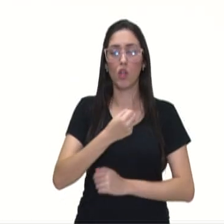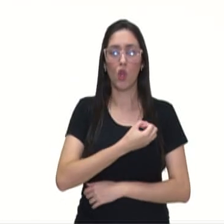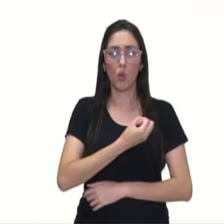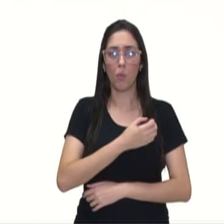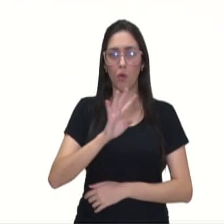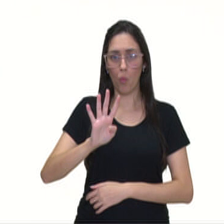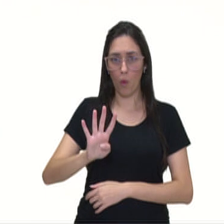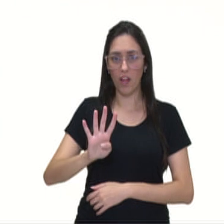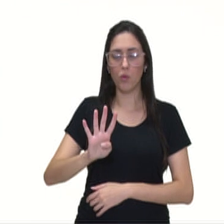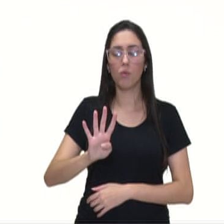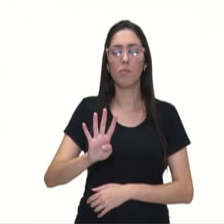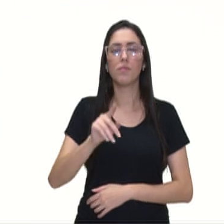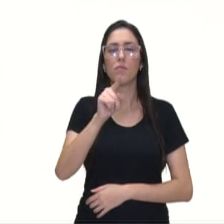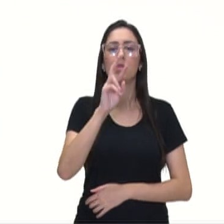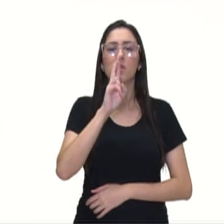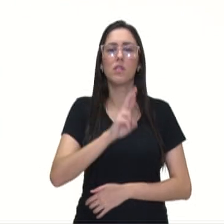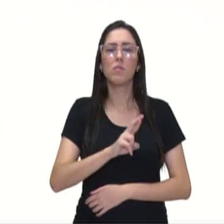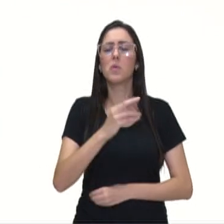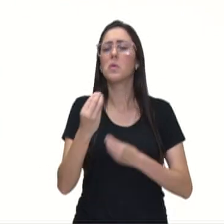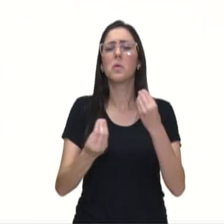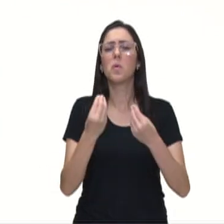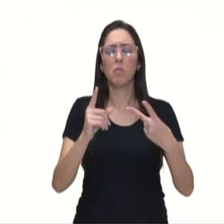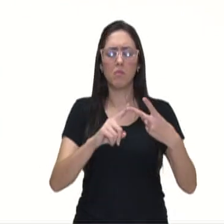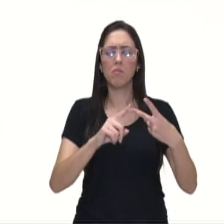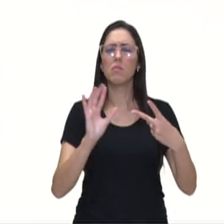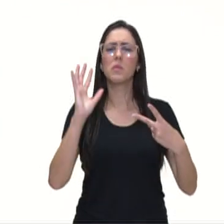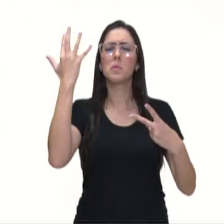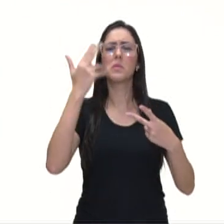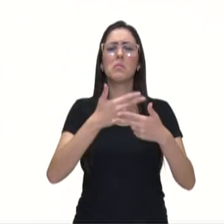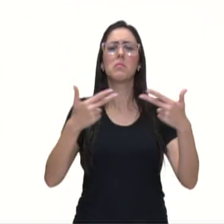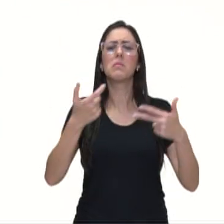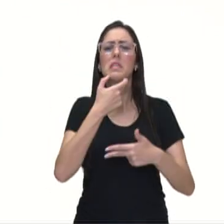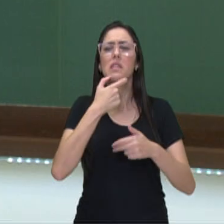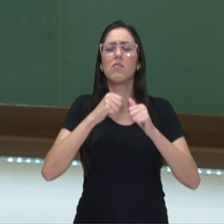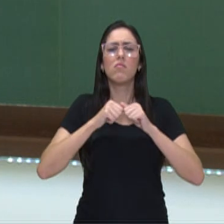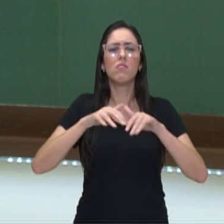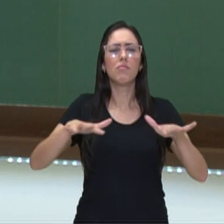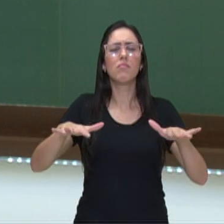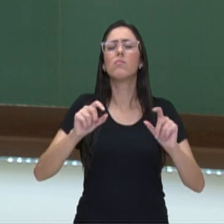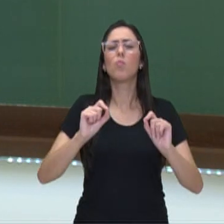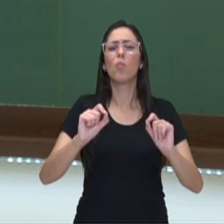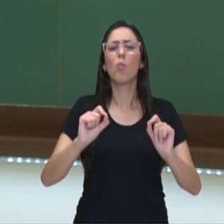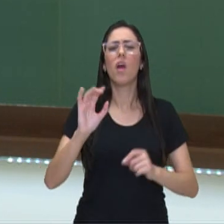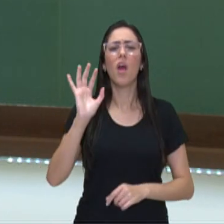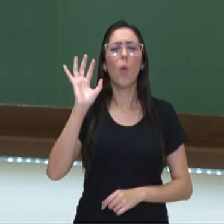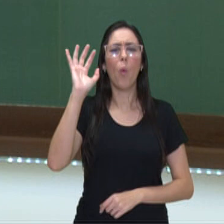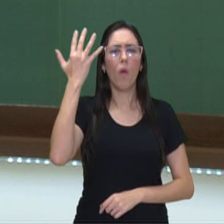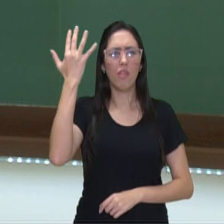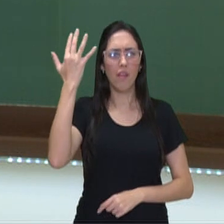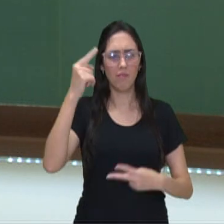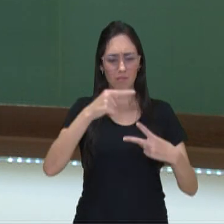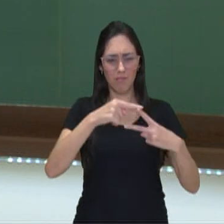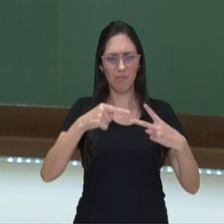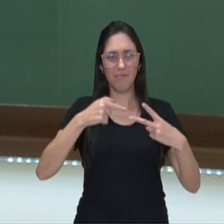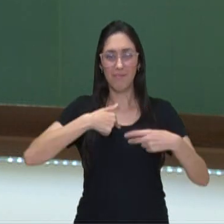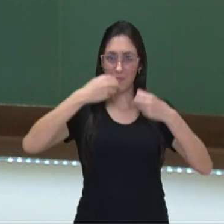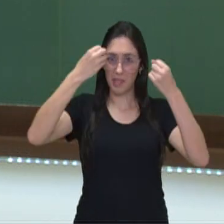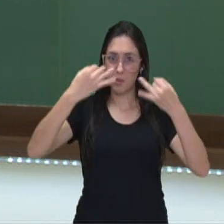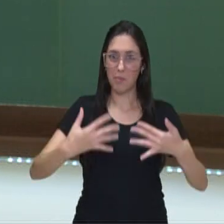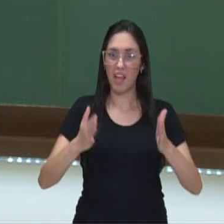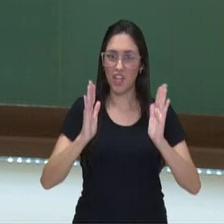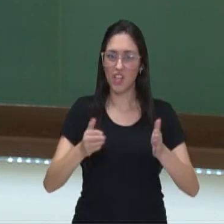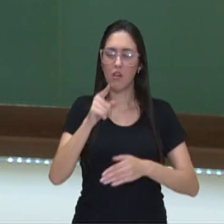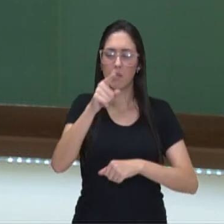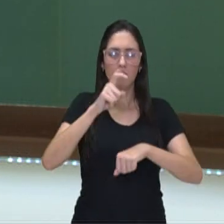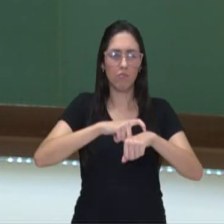vai responder, que resultou, então, nesse status também? Os dois fatores que foram citados no texto que nós acabamos de ler. Vou